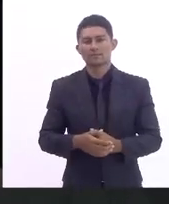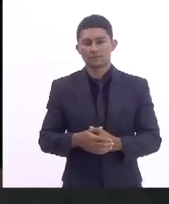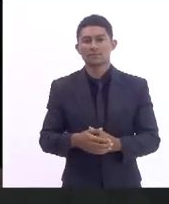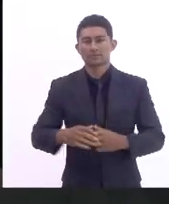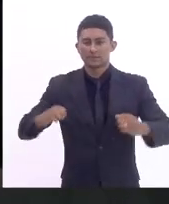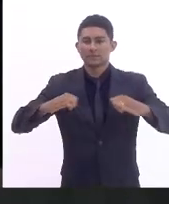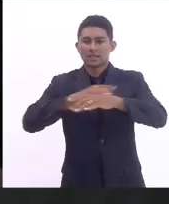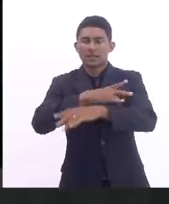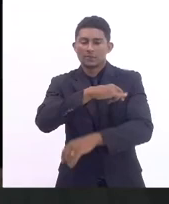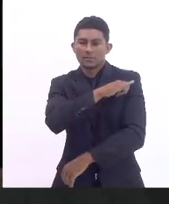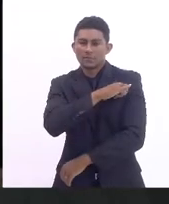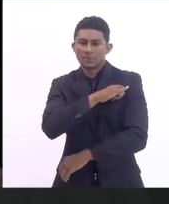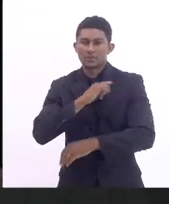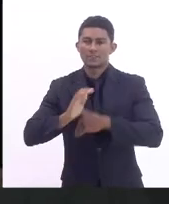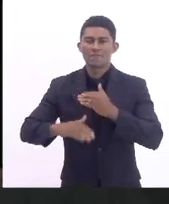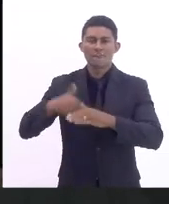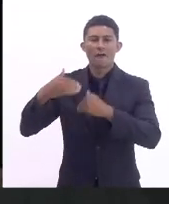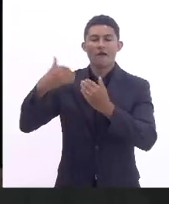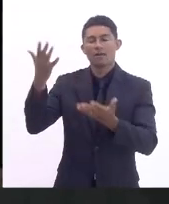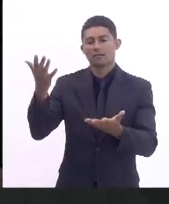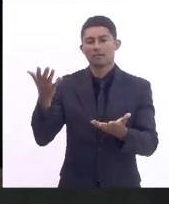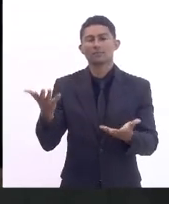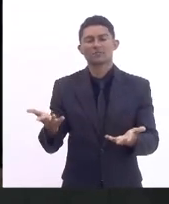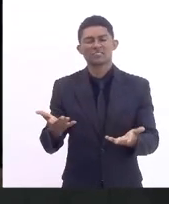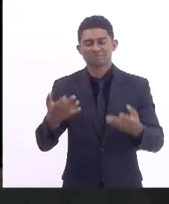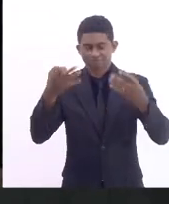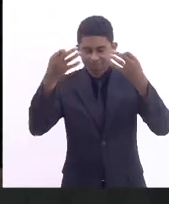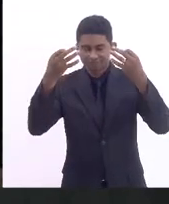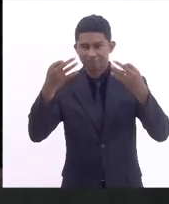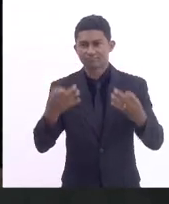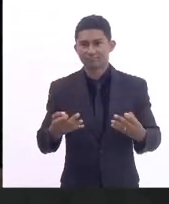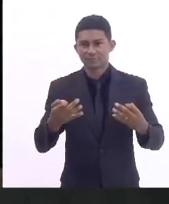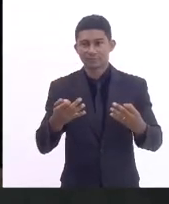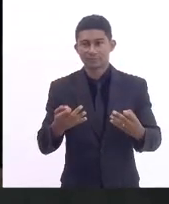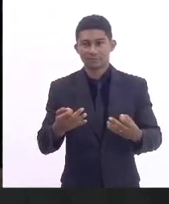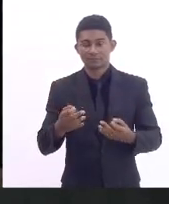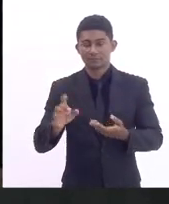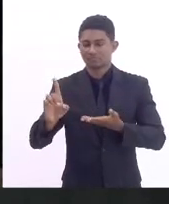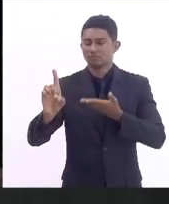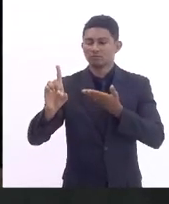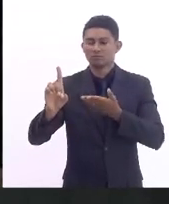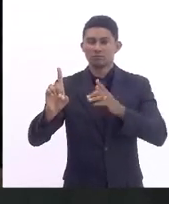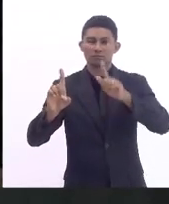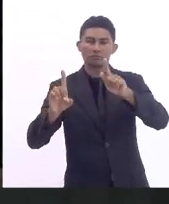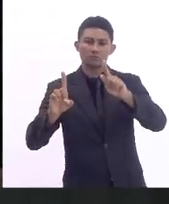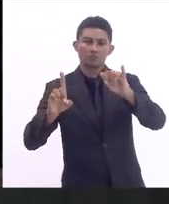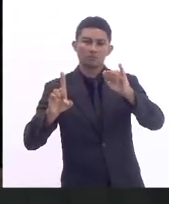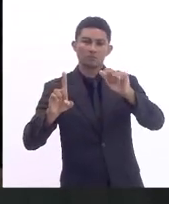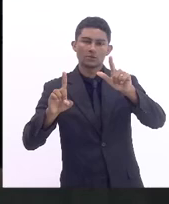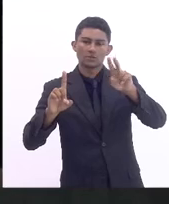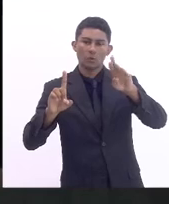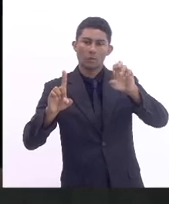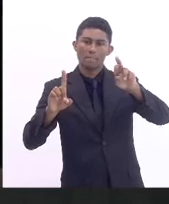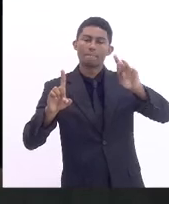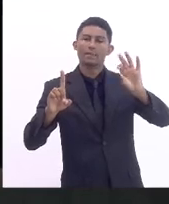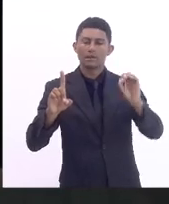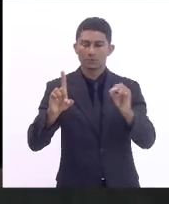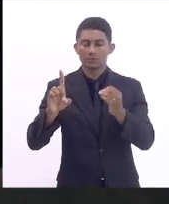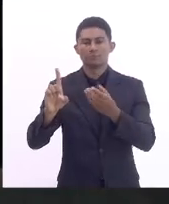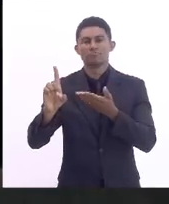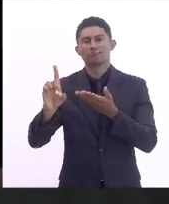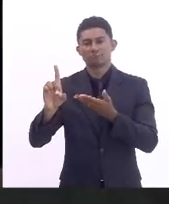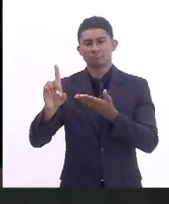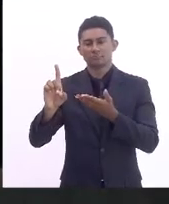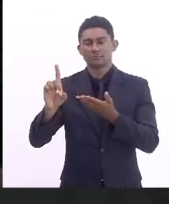na Cidade do Rio de Janeiro pode ficar certo companheiro Gilberto Palmares ele